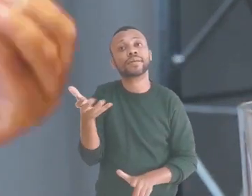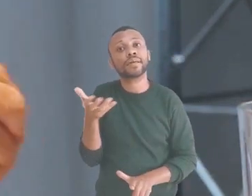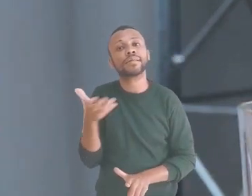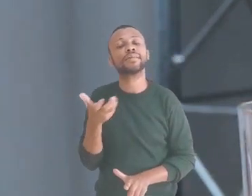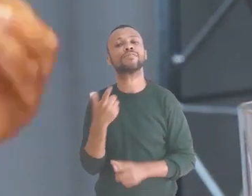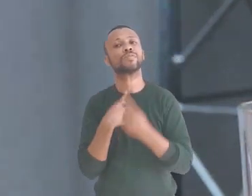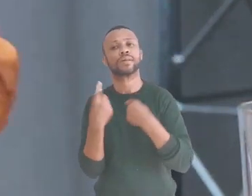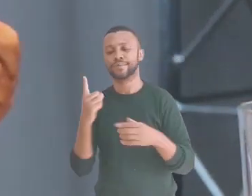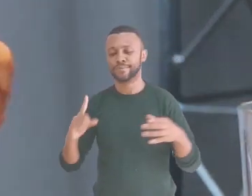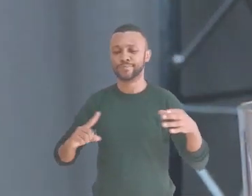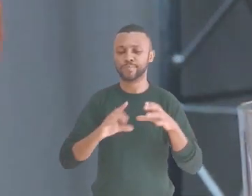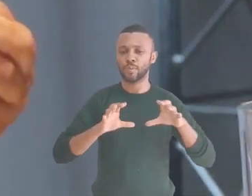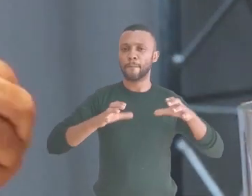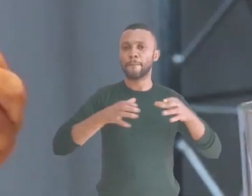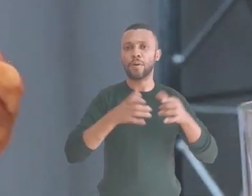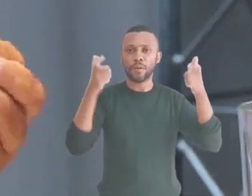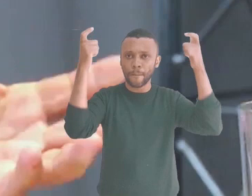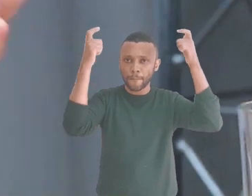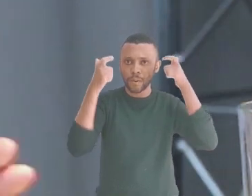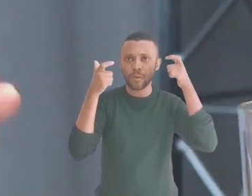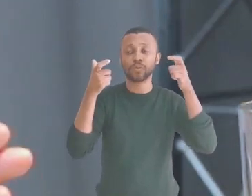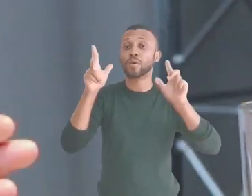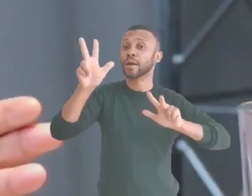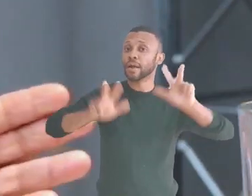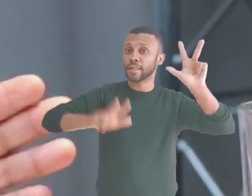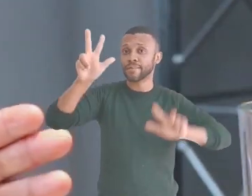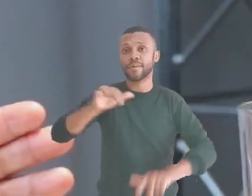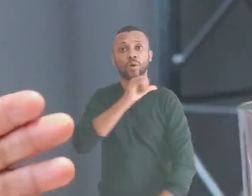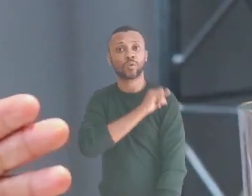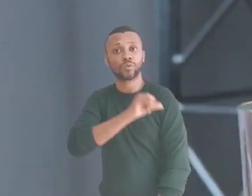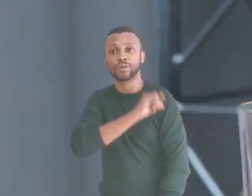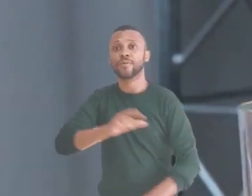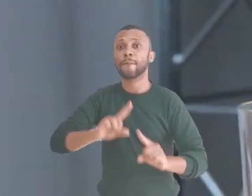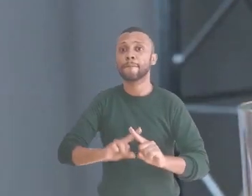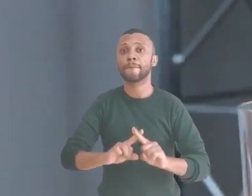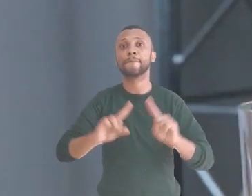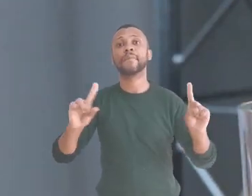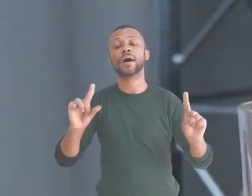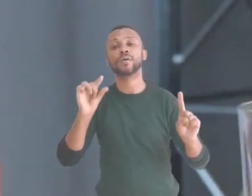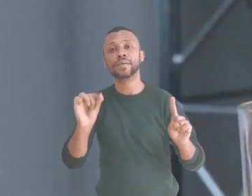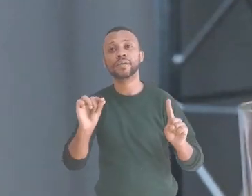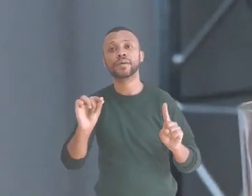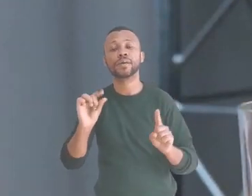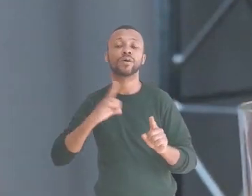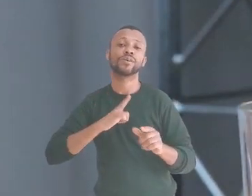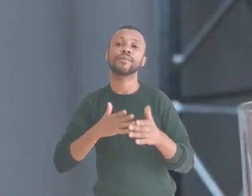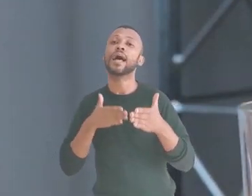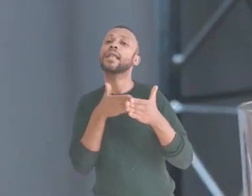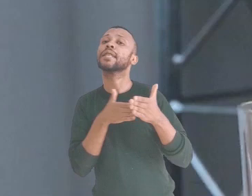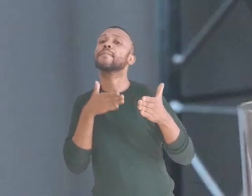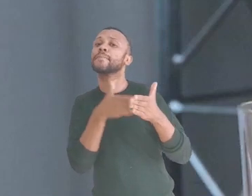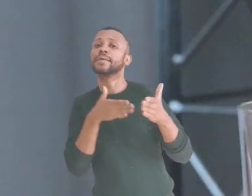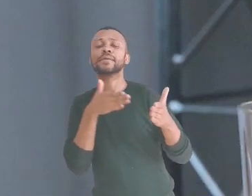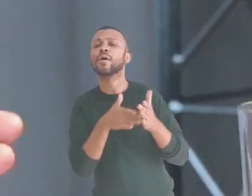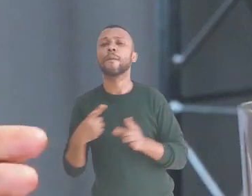fazer parte da corte do Rio de Janeiro, só que eu tive a limitação. Por